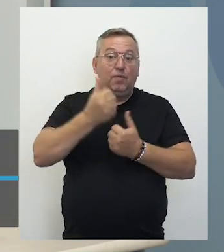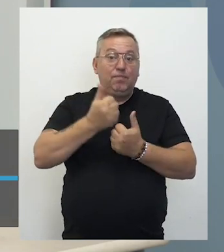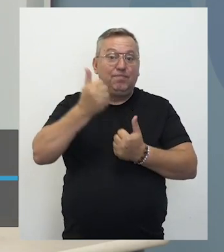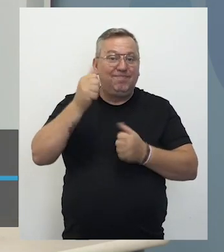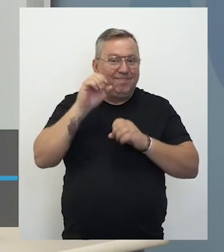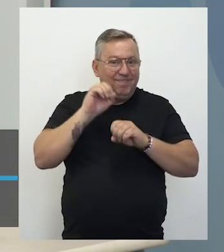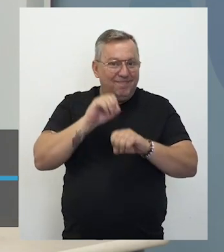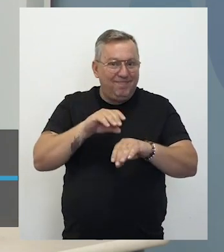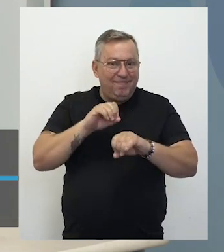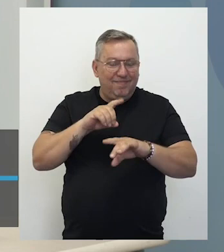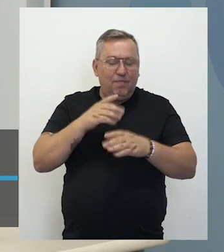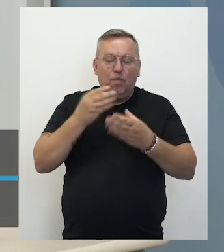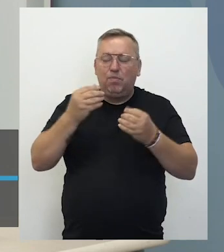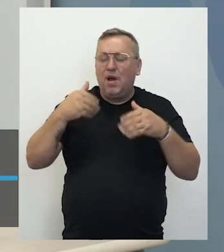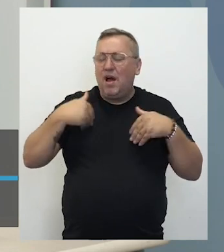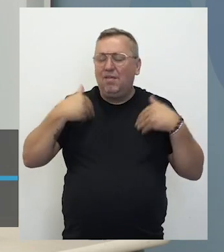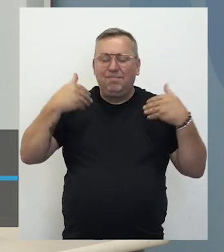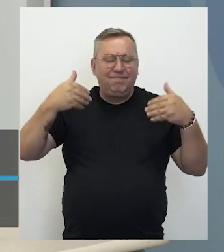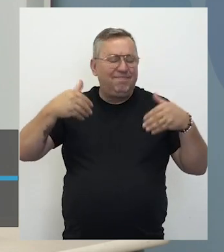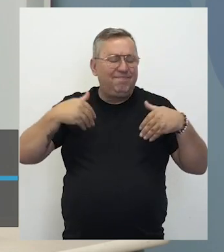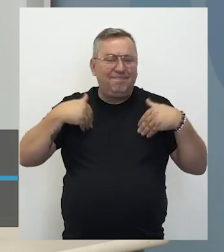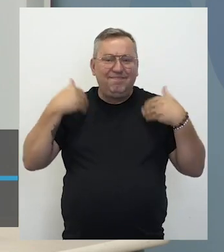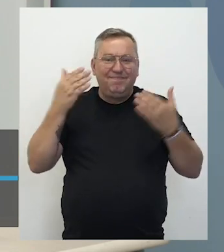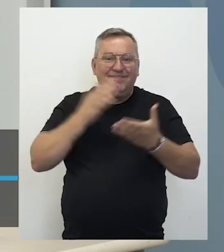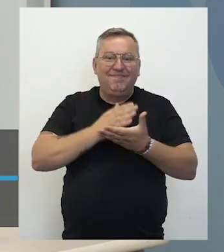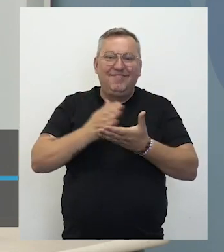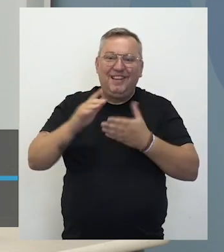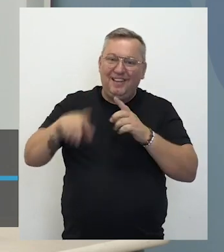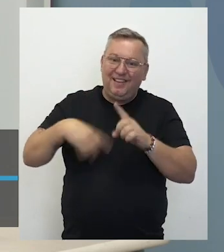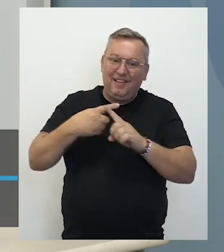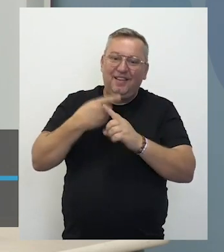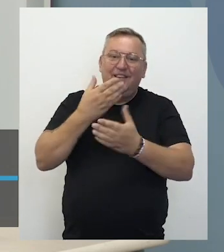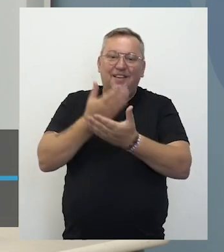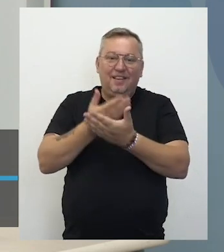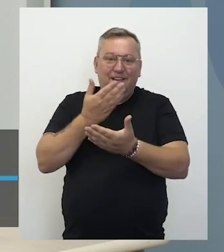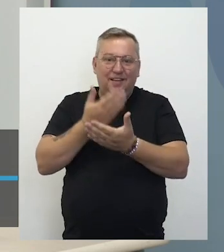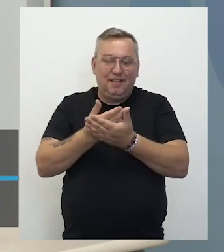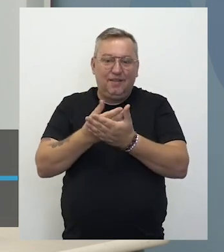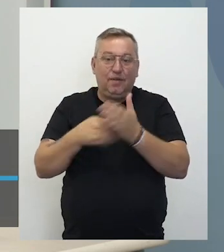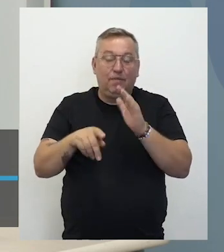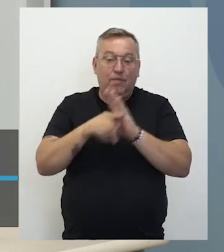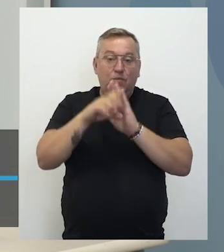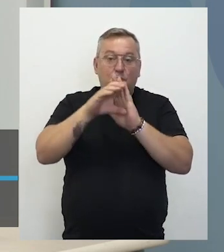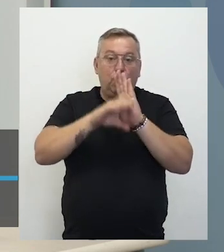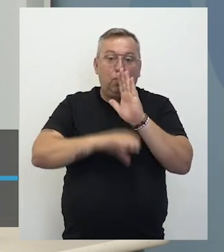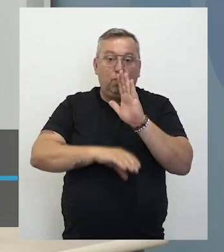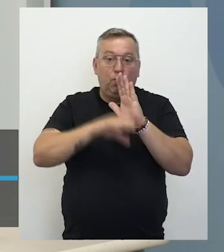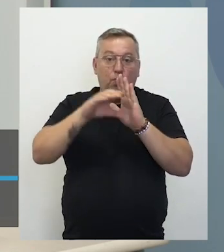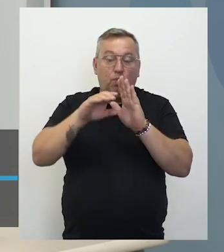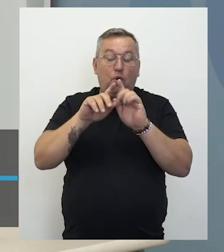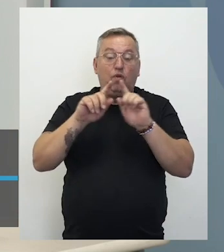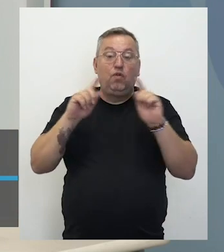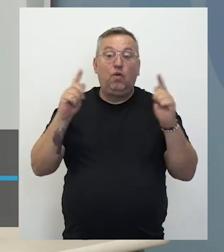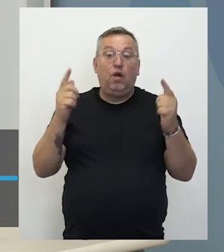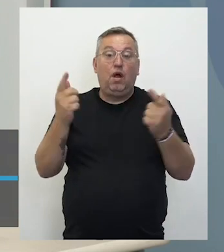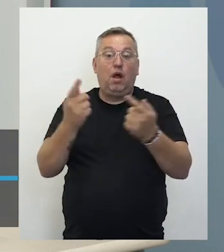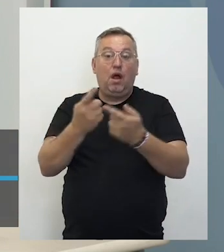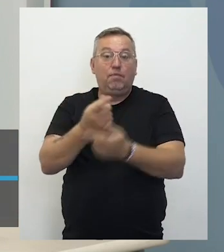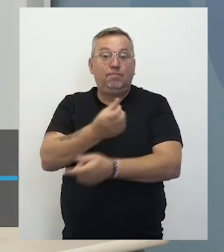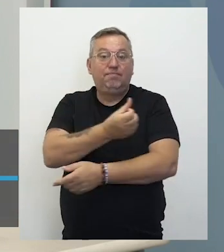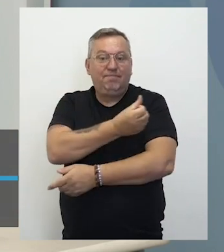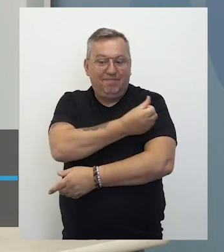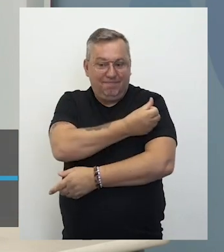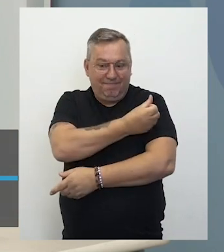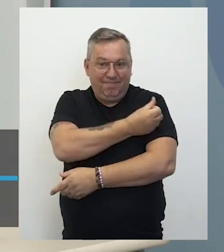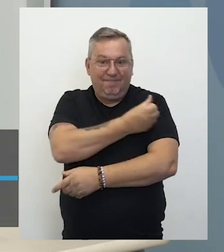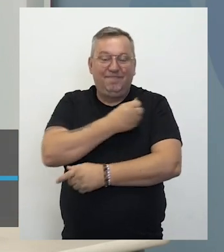ensino. É com muita alegria que iniciamos mais uma aula do componente curricular de Geografia do 6º ano.